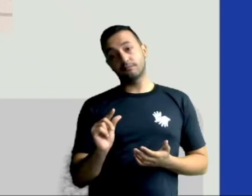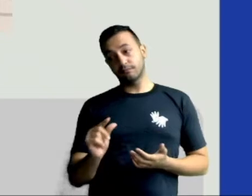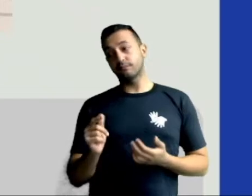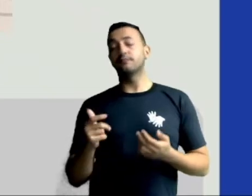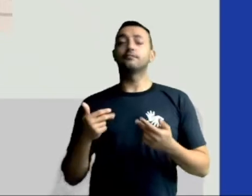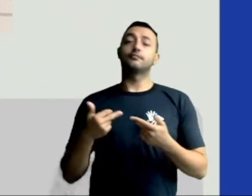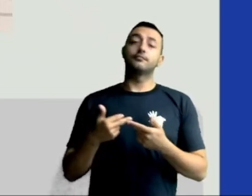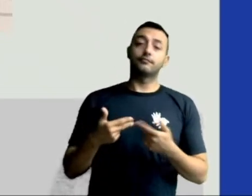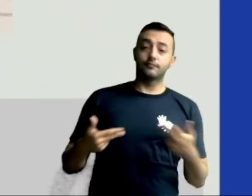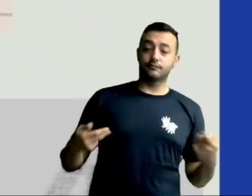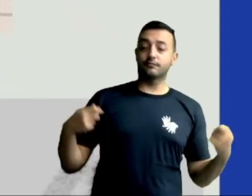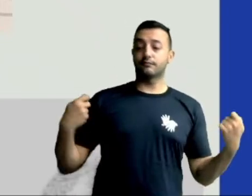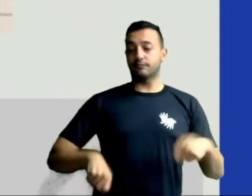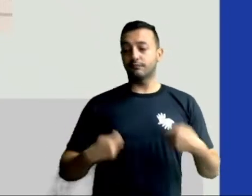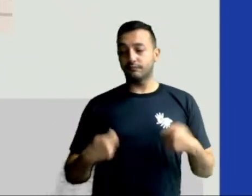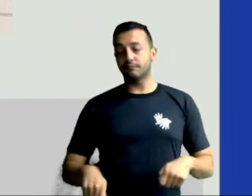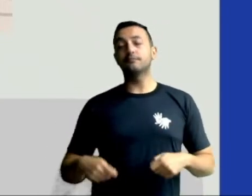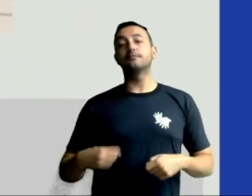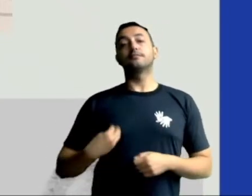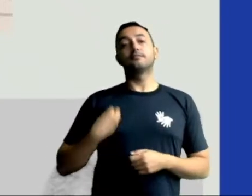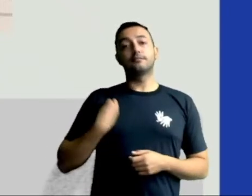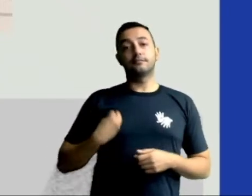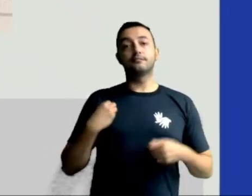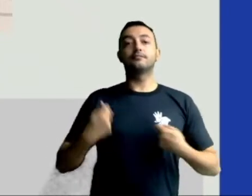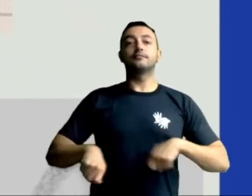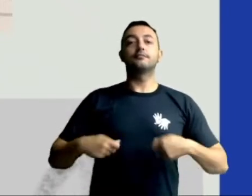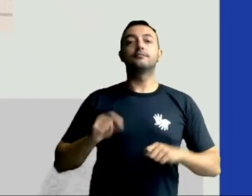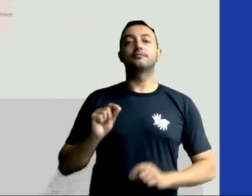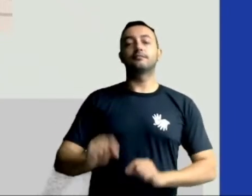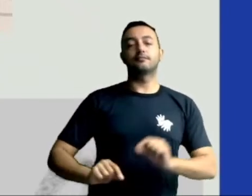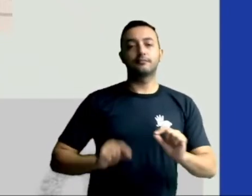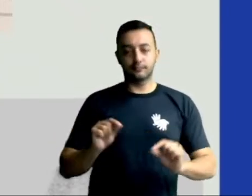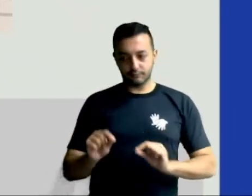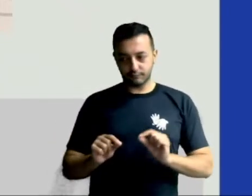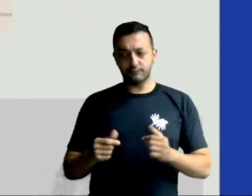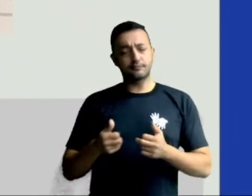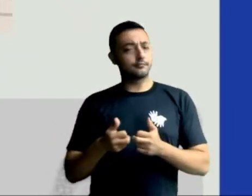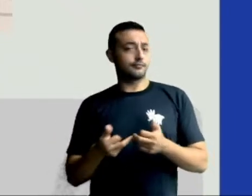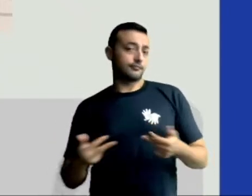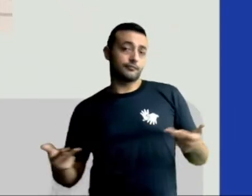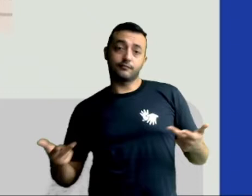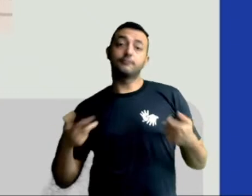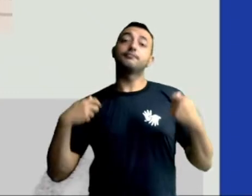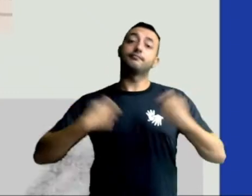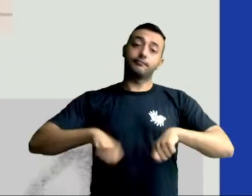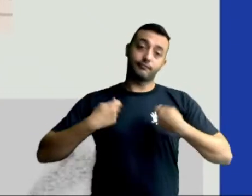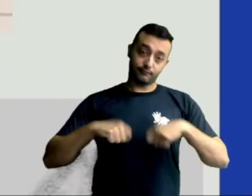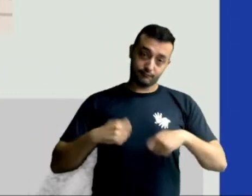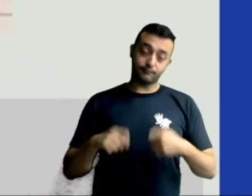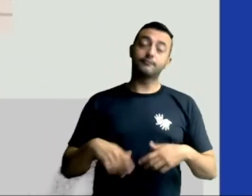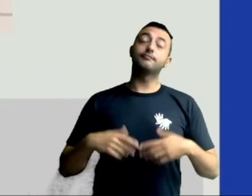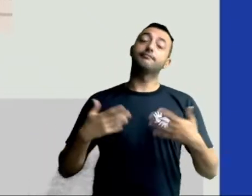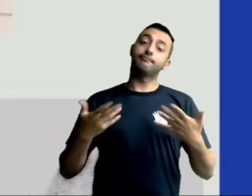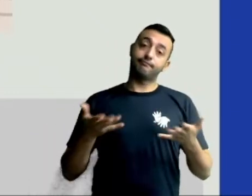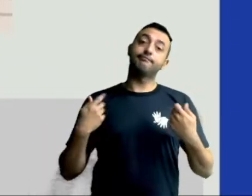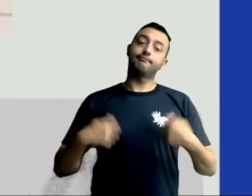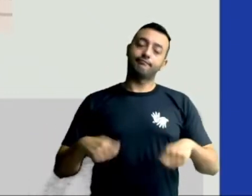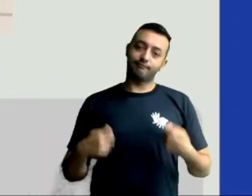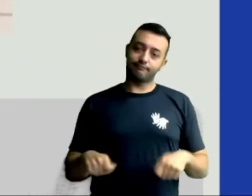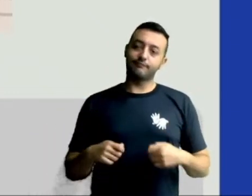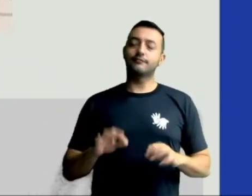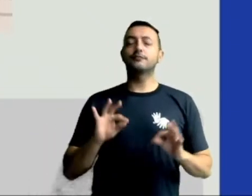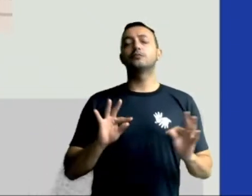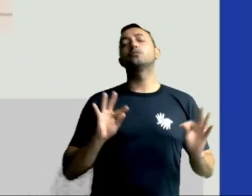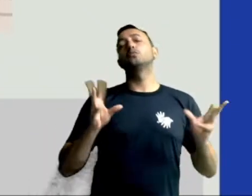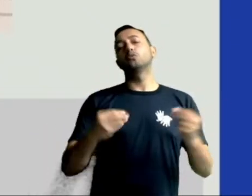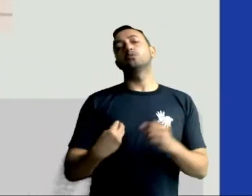as necessidades dos seres vivos, ou seja, coisas que eles necessitam, que eles precisam,